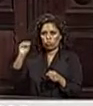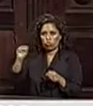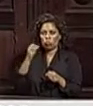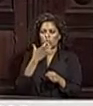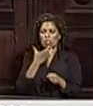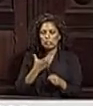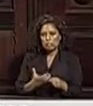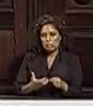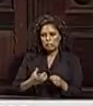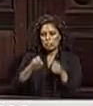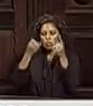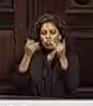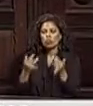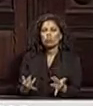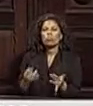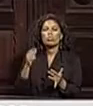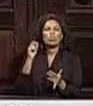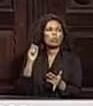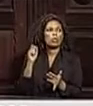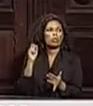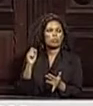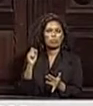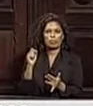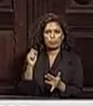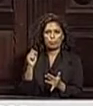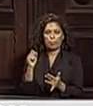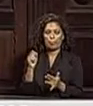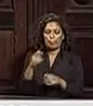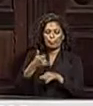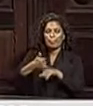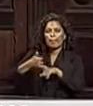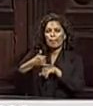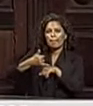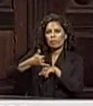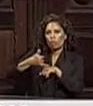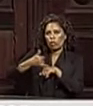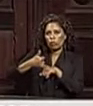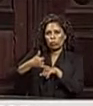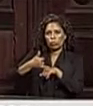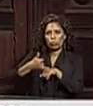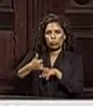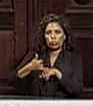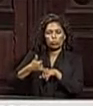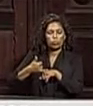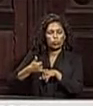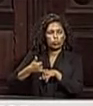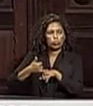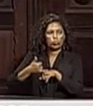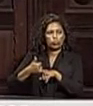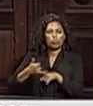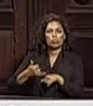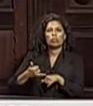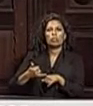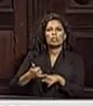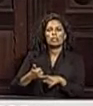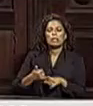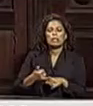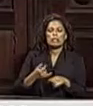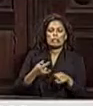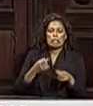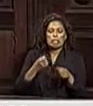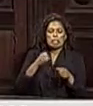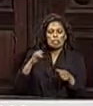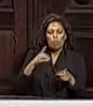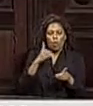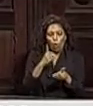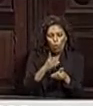de exploração e de desenvolvimento do campo de petróleo ou de gás natural, institui regime tributário especial para as atividades de exploração, de